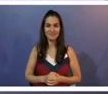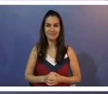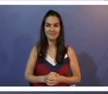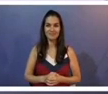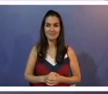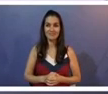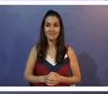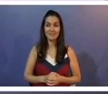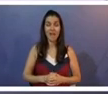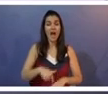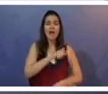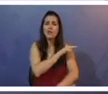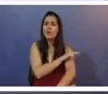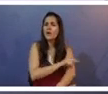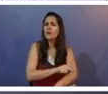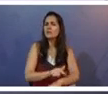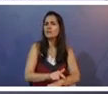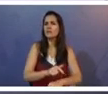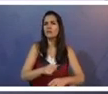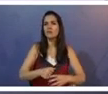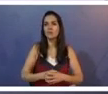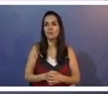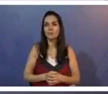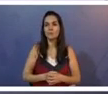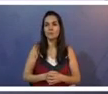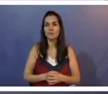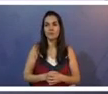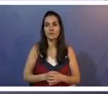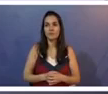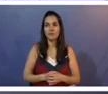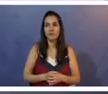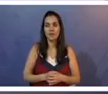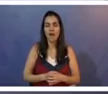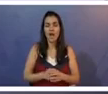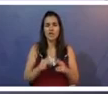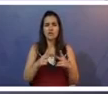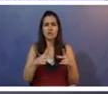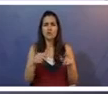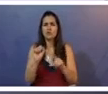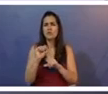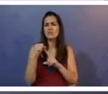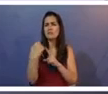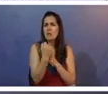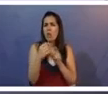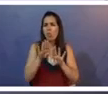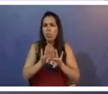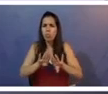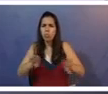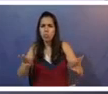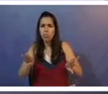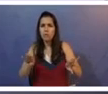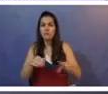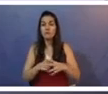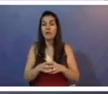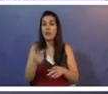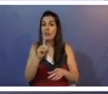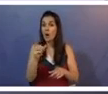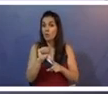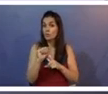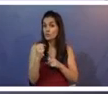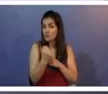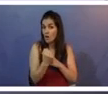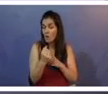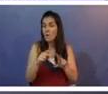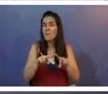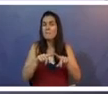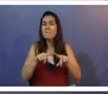texto. Educação, desigualdades não sociais, desigualdades digitais. Apesar que eu acredito